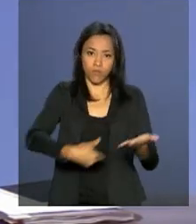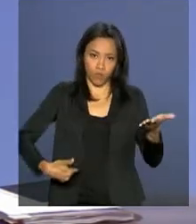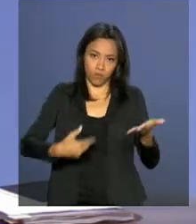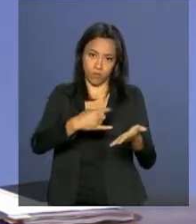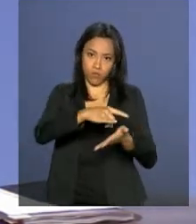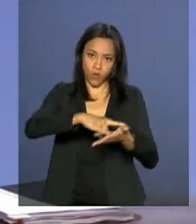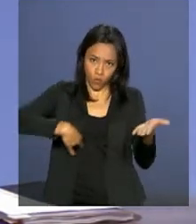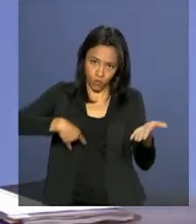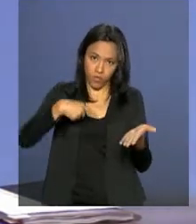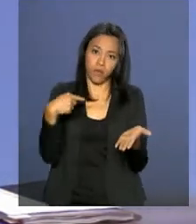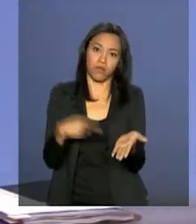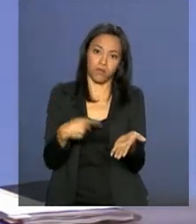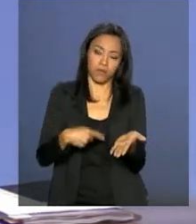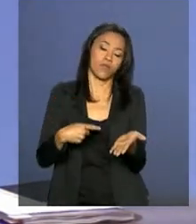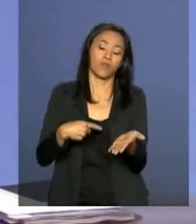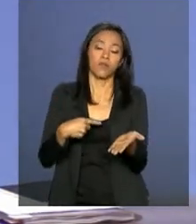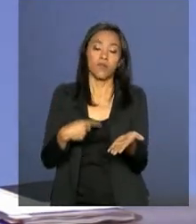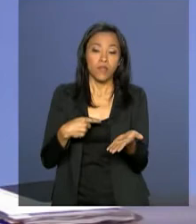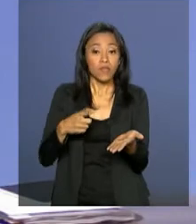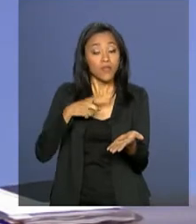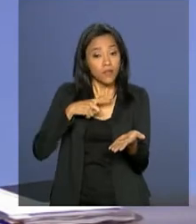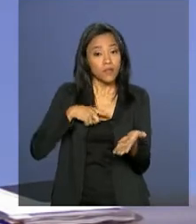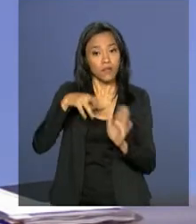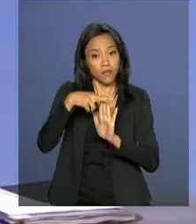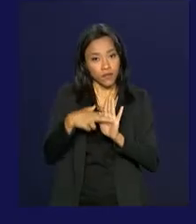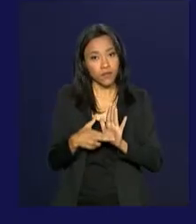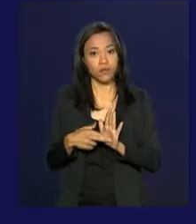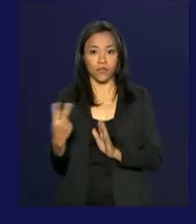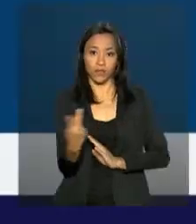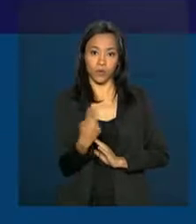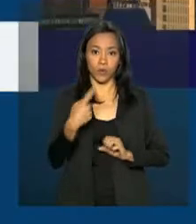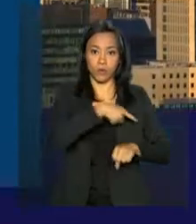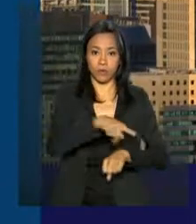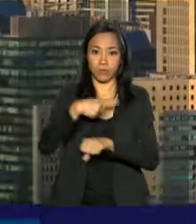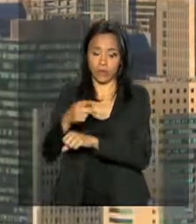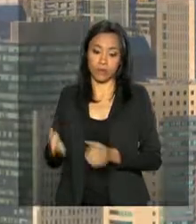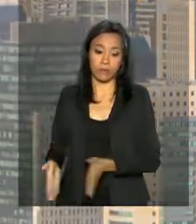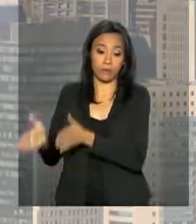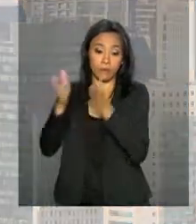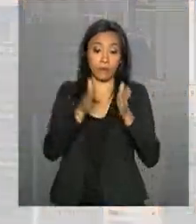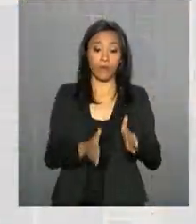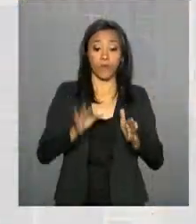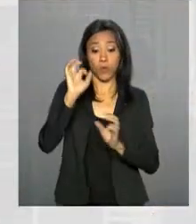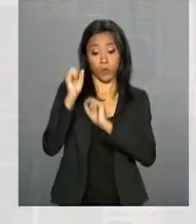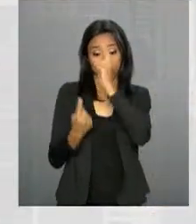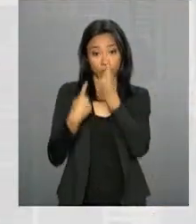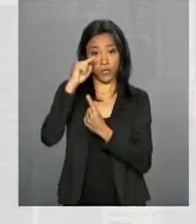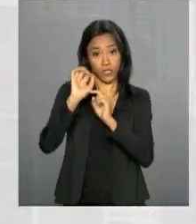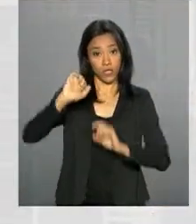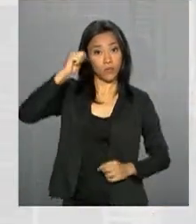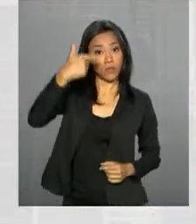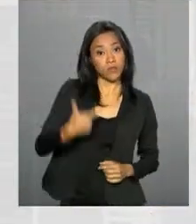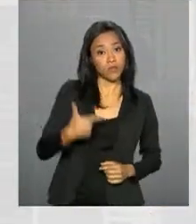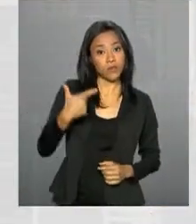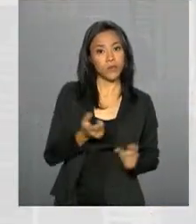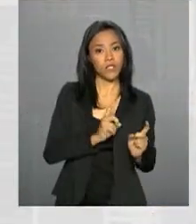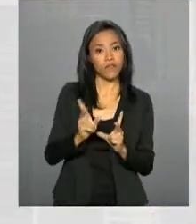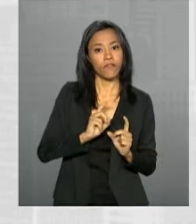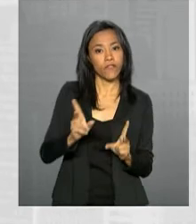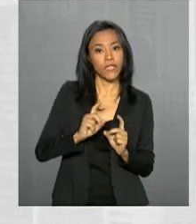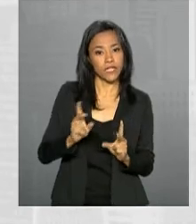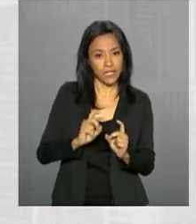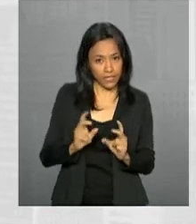é as relações é do brasil dos filho o chile é o segundo maior parceiro comercial do brasil na américa do sul